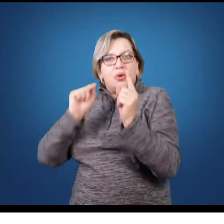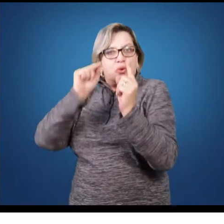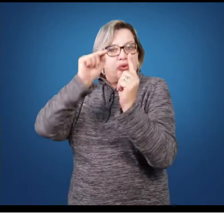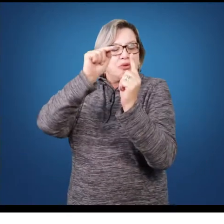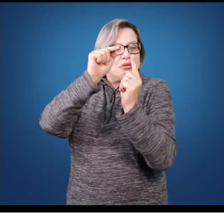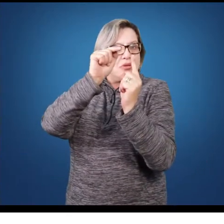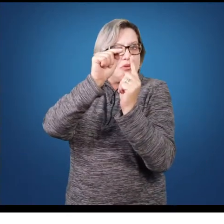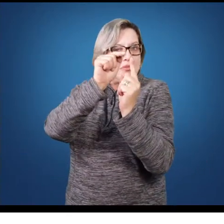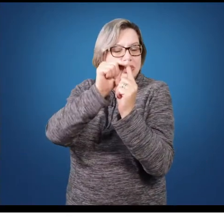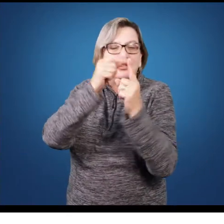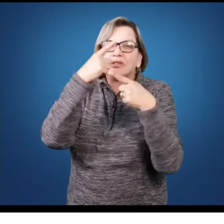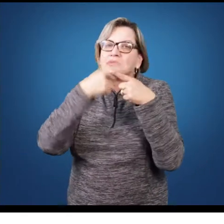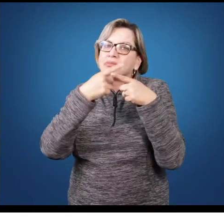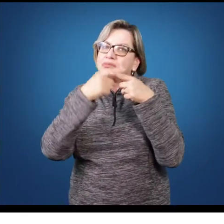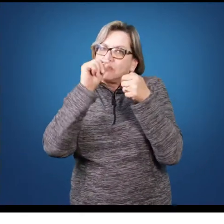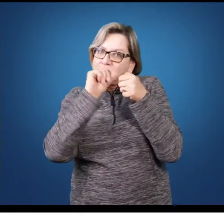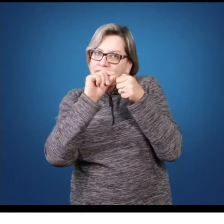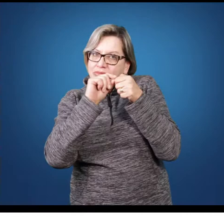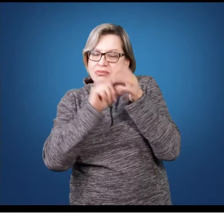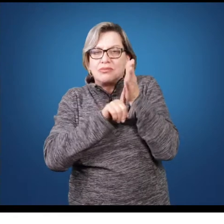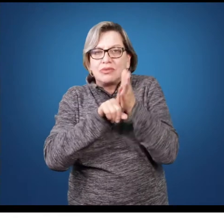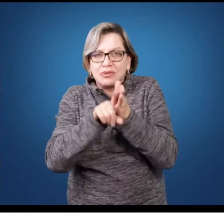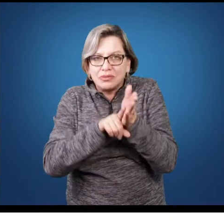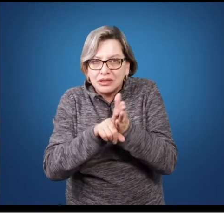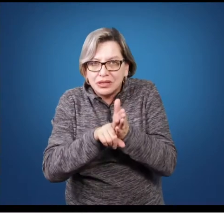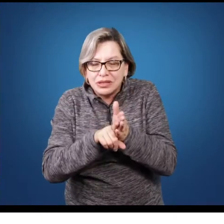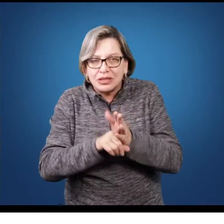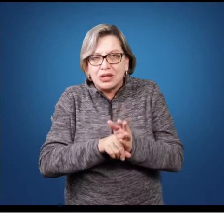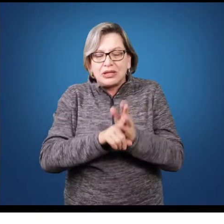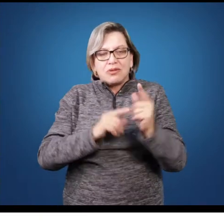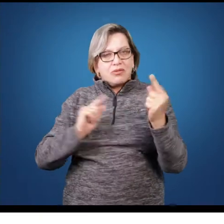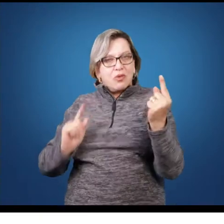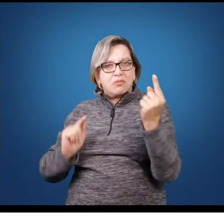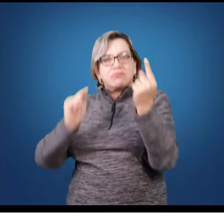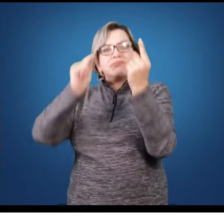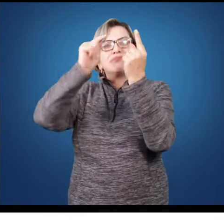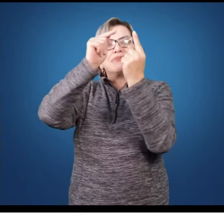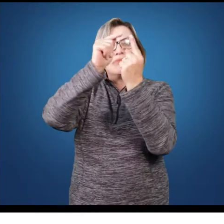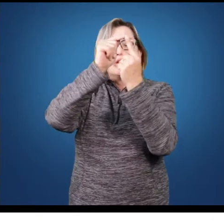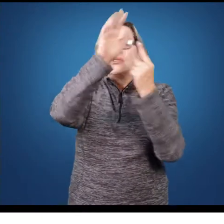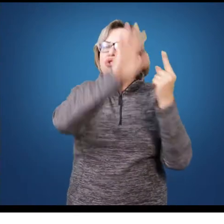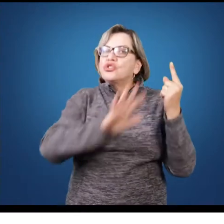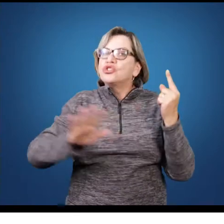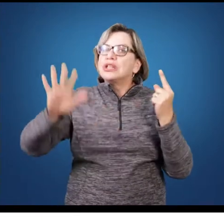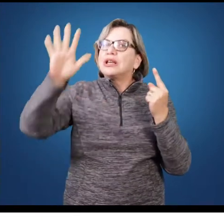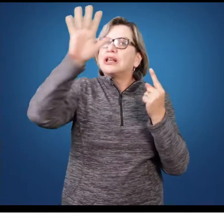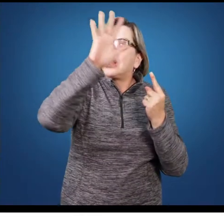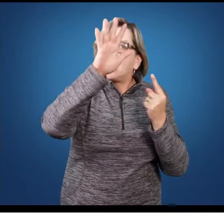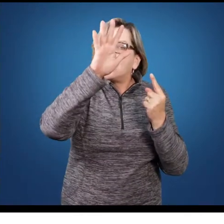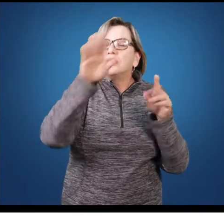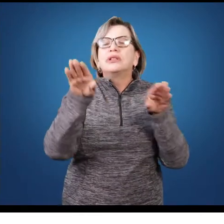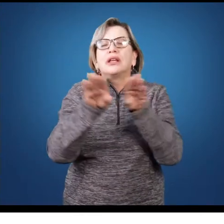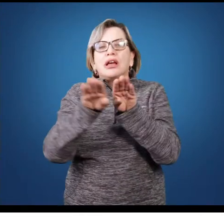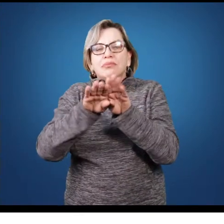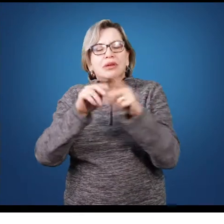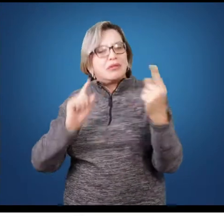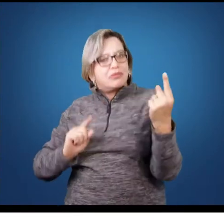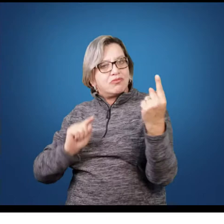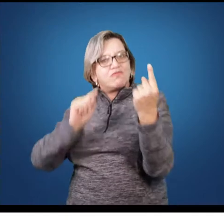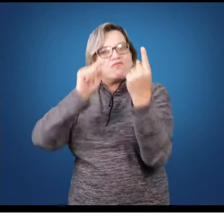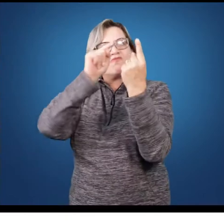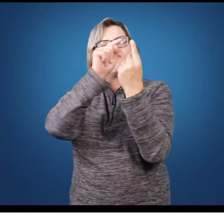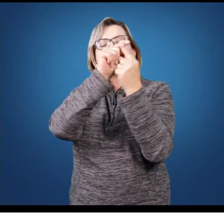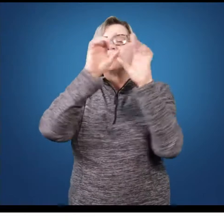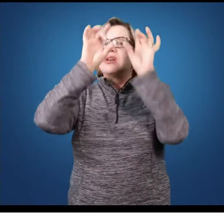se pretende a pesquisa, sejam eles o objetivo geral ou os objetivos